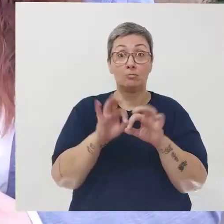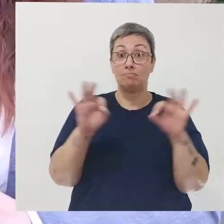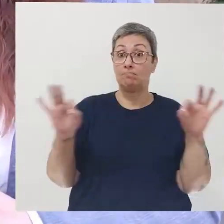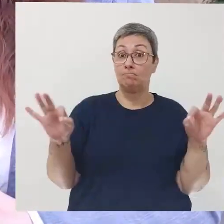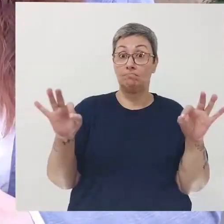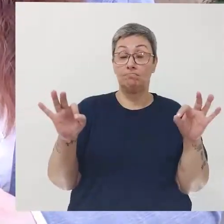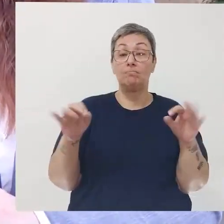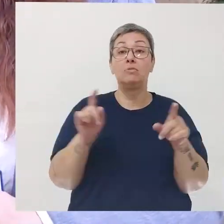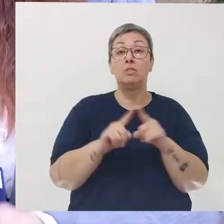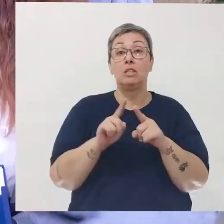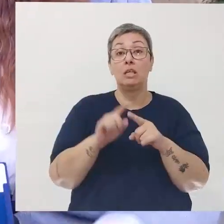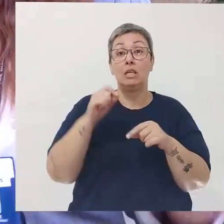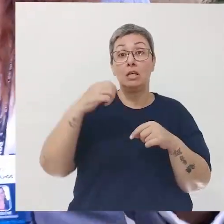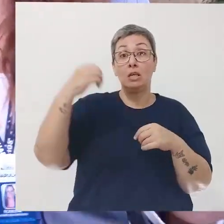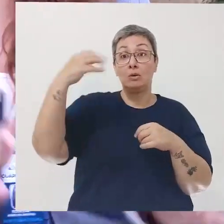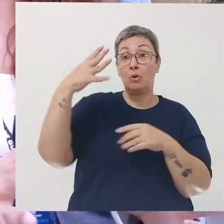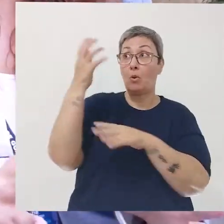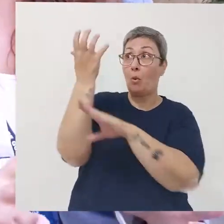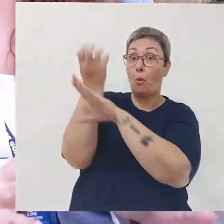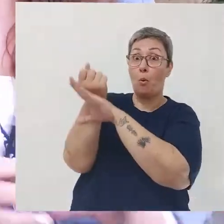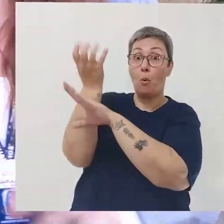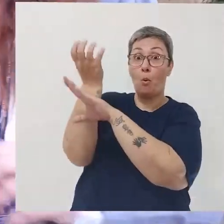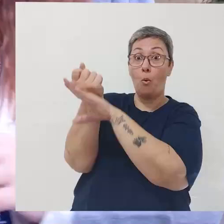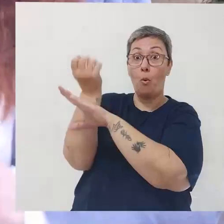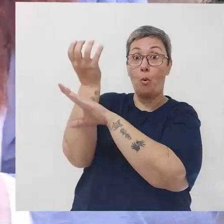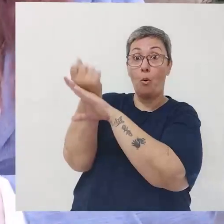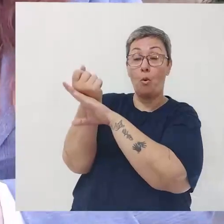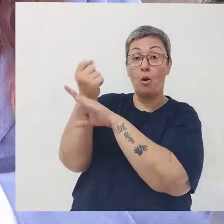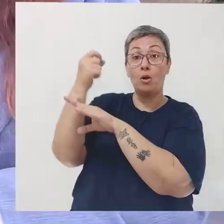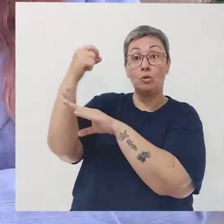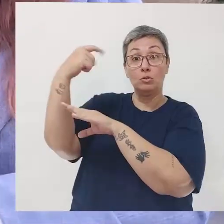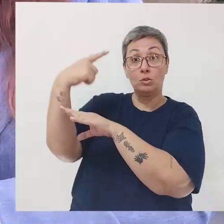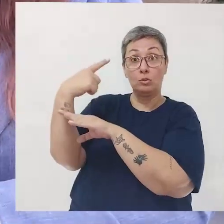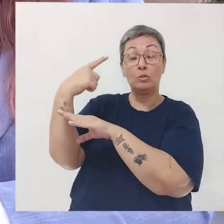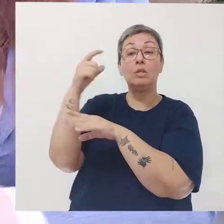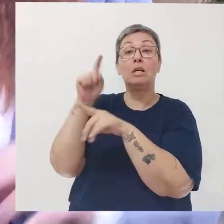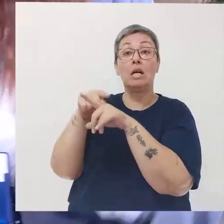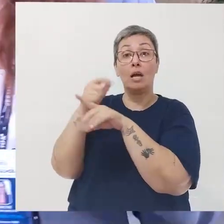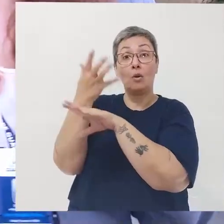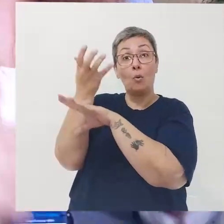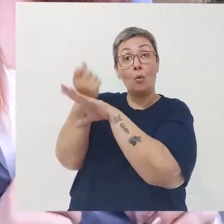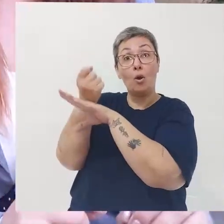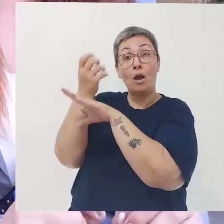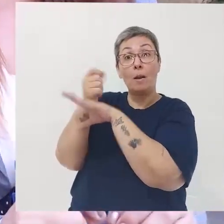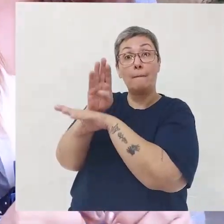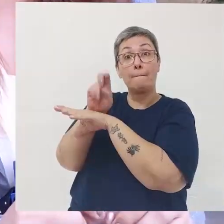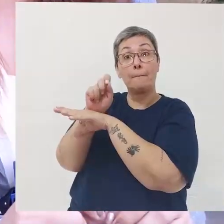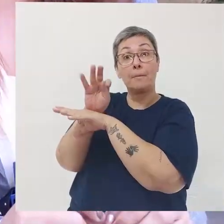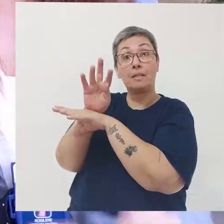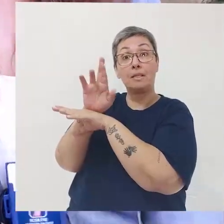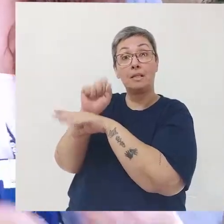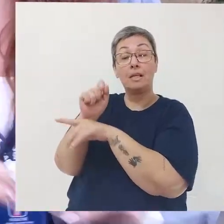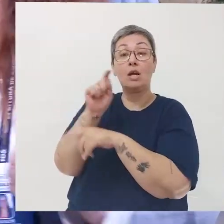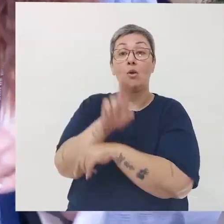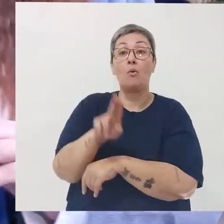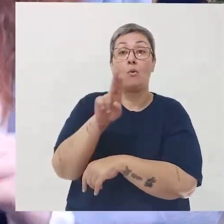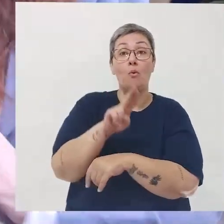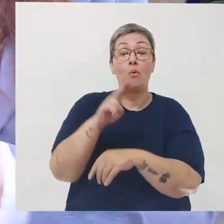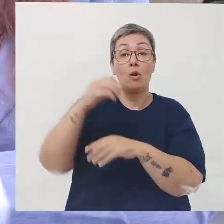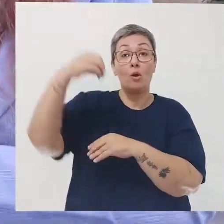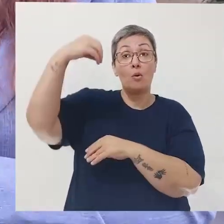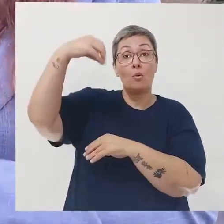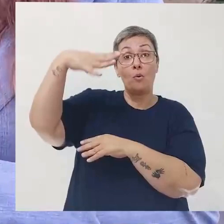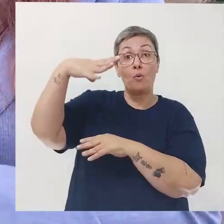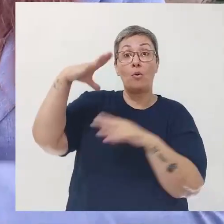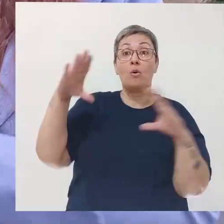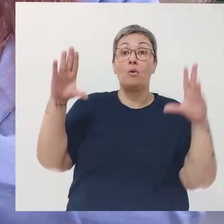rede elétrica. A energia captada pelas placas durante o dia é armazenada em baterias e utilizada